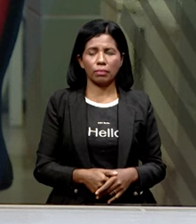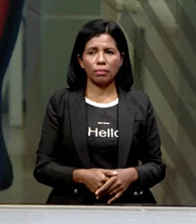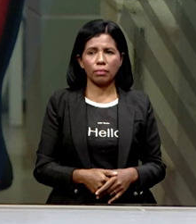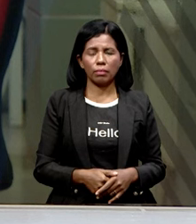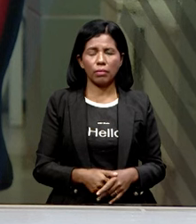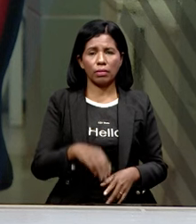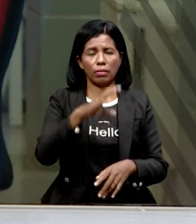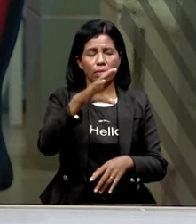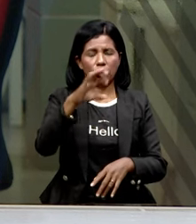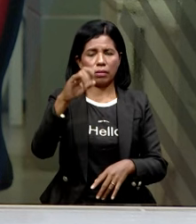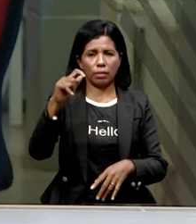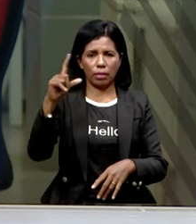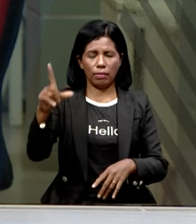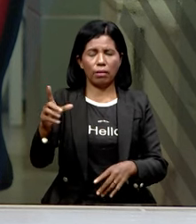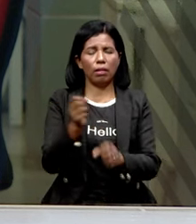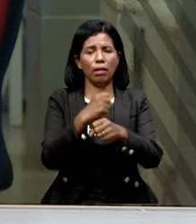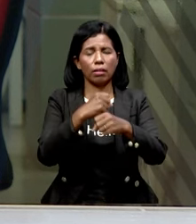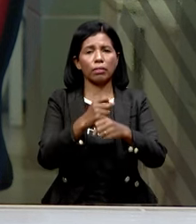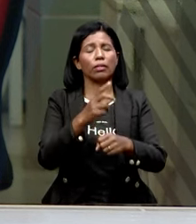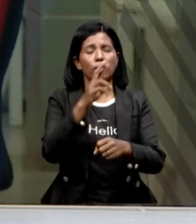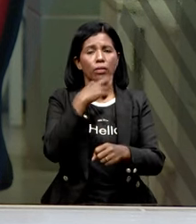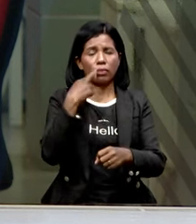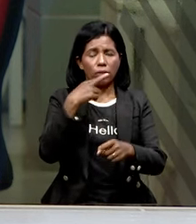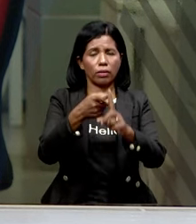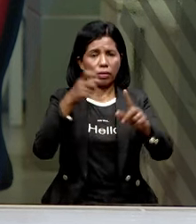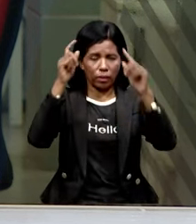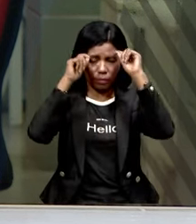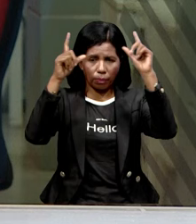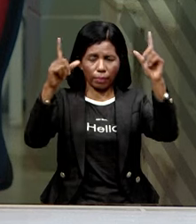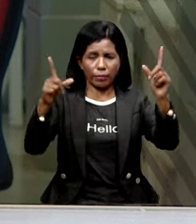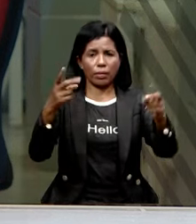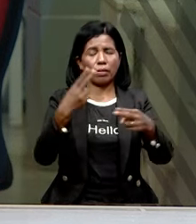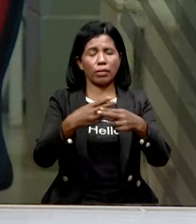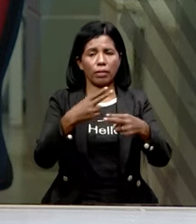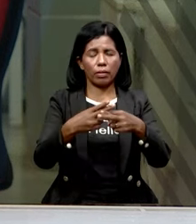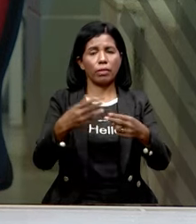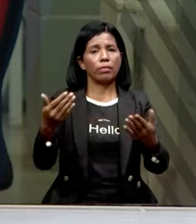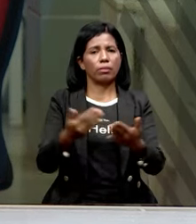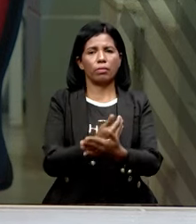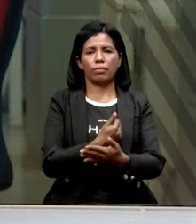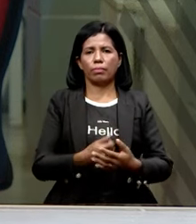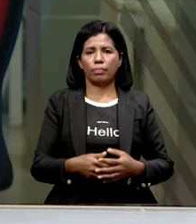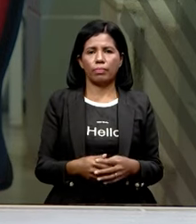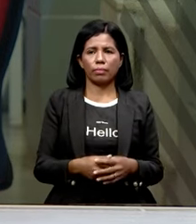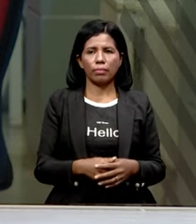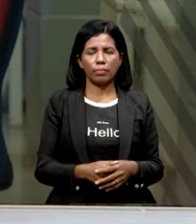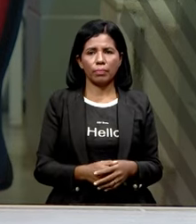Kamara Komersiu Industria Timor-Leste, lansa foos, orjinál, husi Timor-Leste, ho marka manabot.